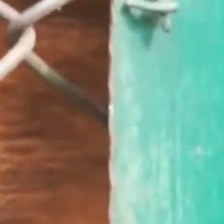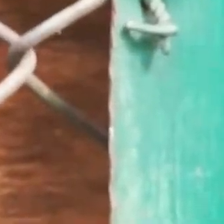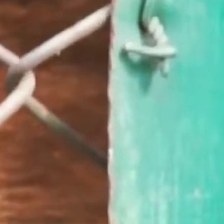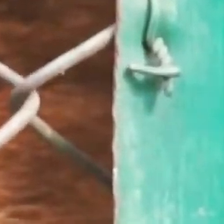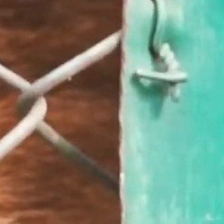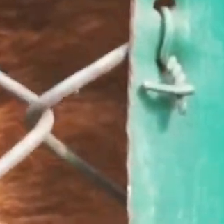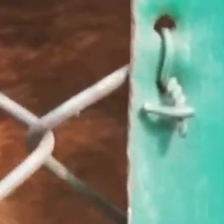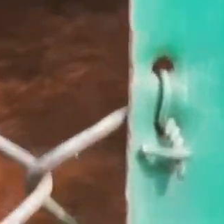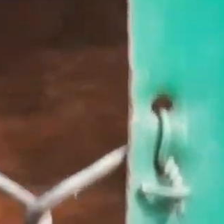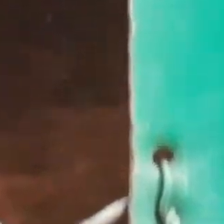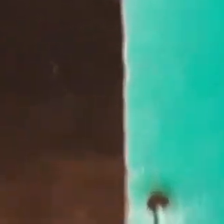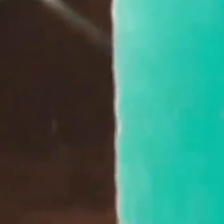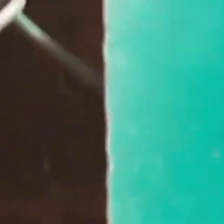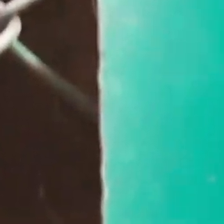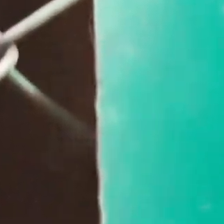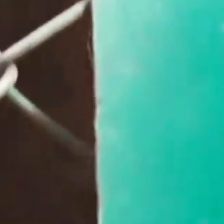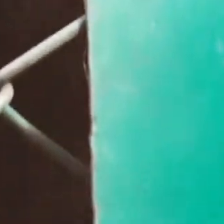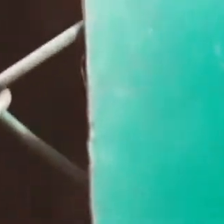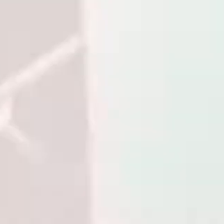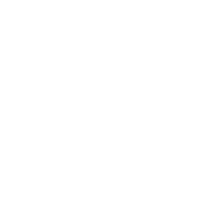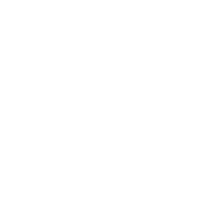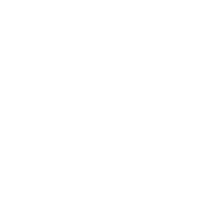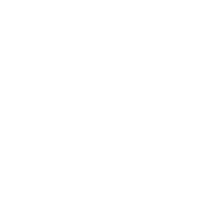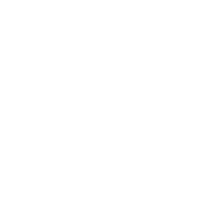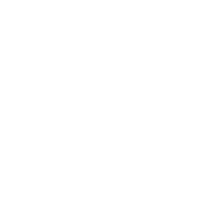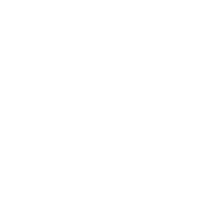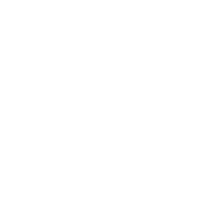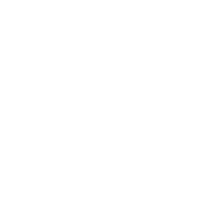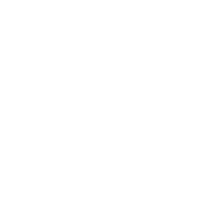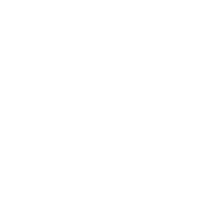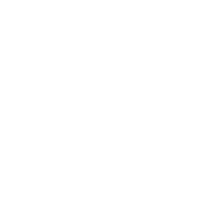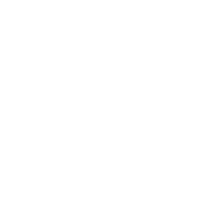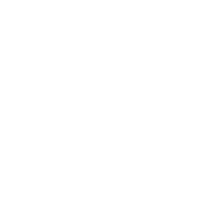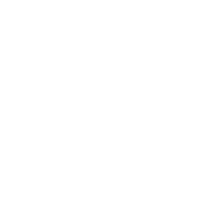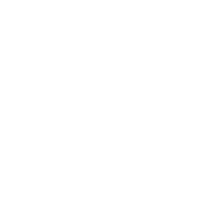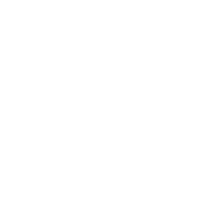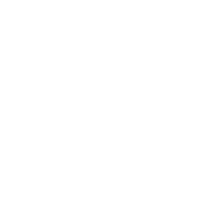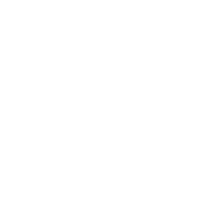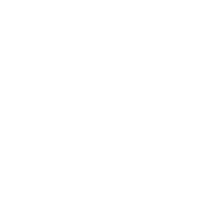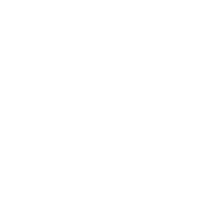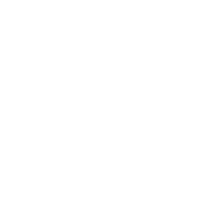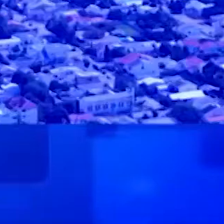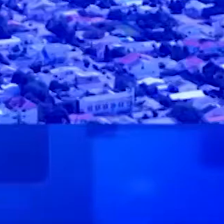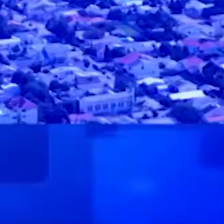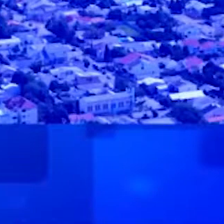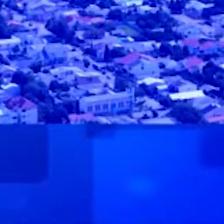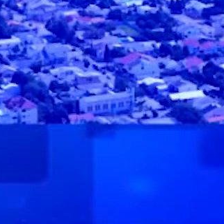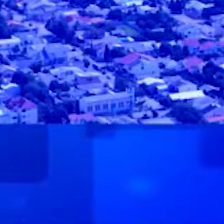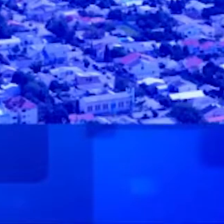e fluir no trato de todos aqueles seres que merecem uma perspectiva de futuro.